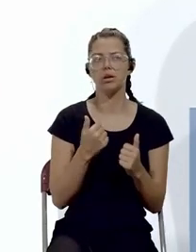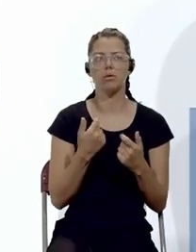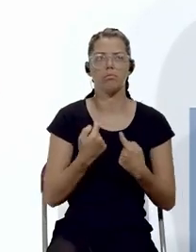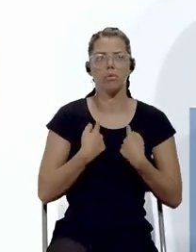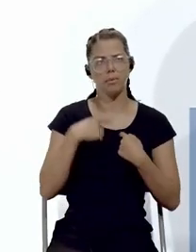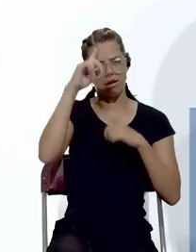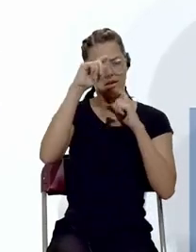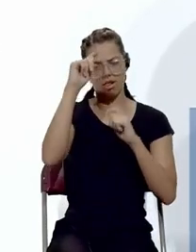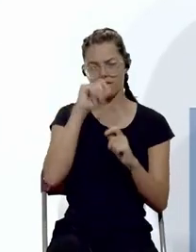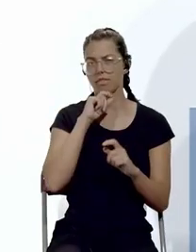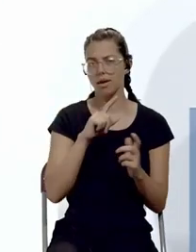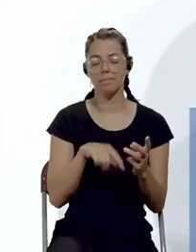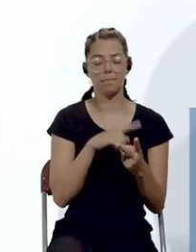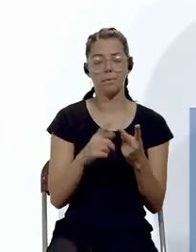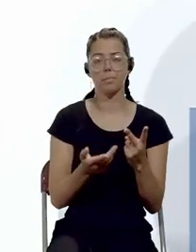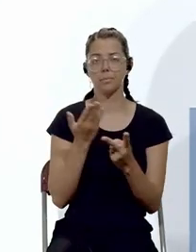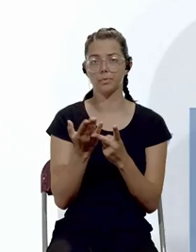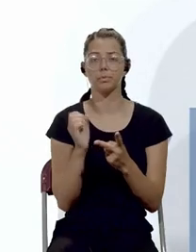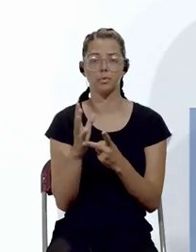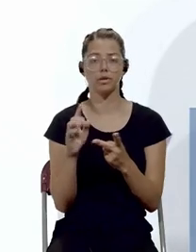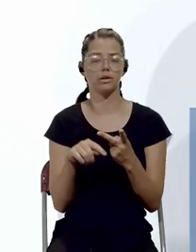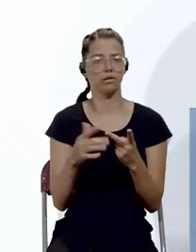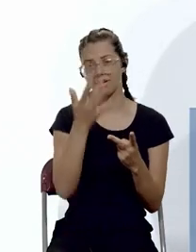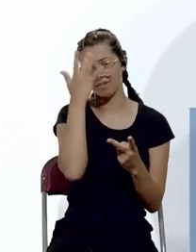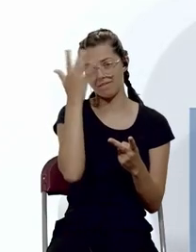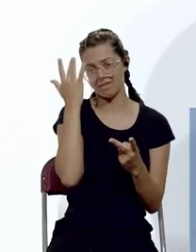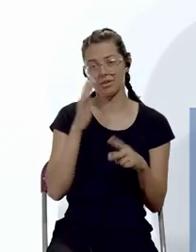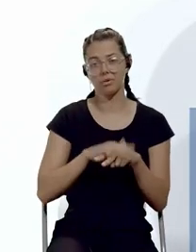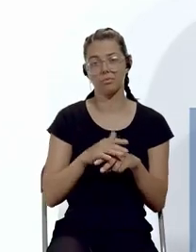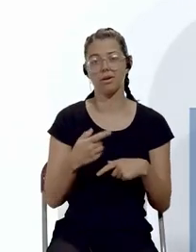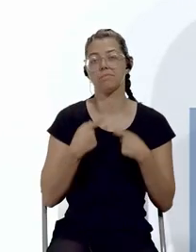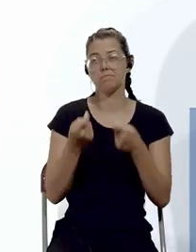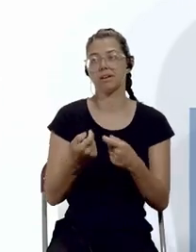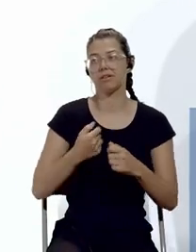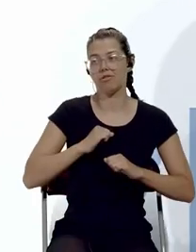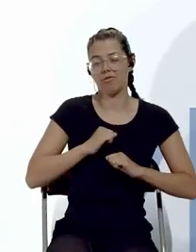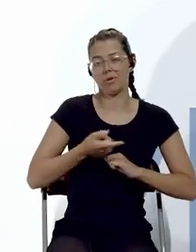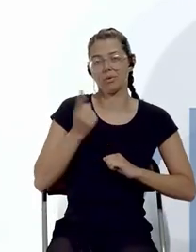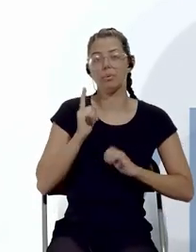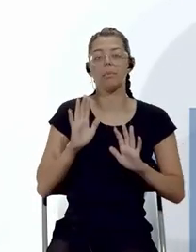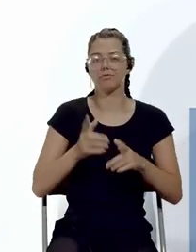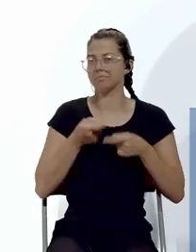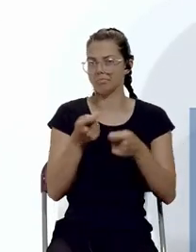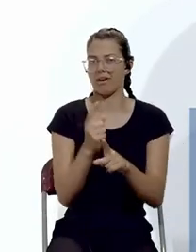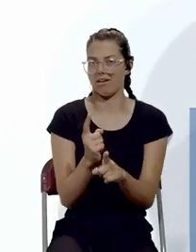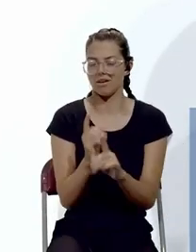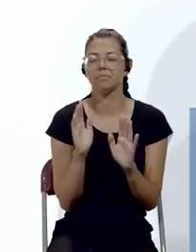pensamento. A outra proposta é uma daquelas que é muito fácil de fazer porque implica investimento que não é meu, mas eu vou fazê-la ainda assim.